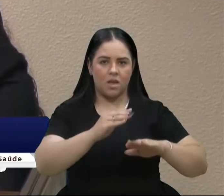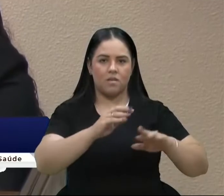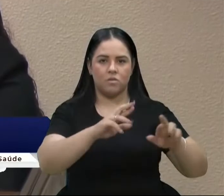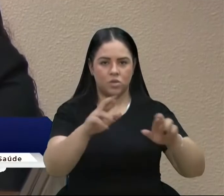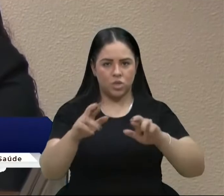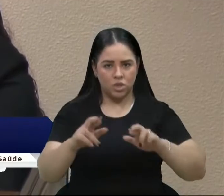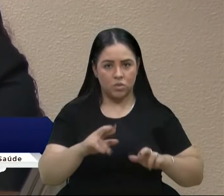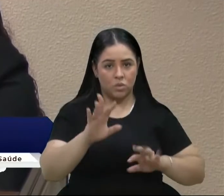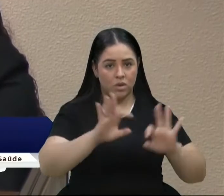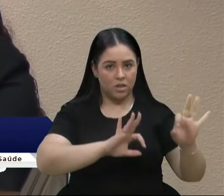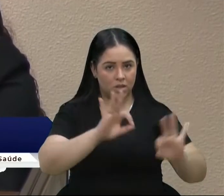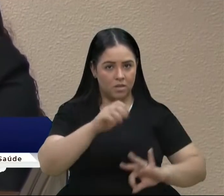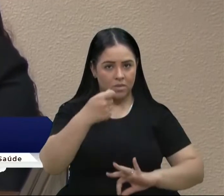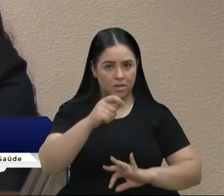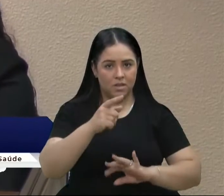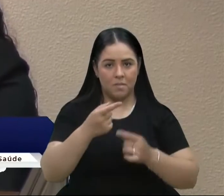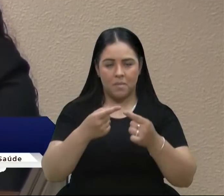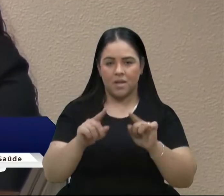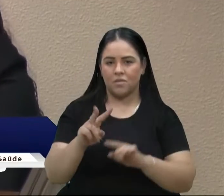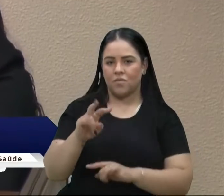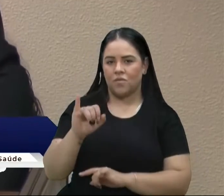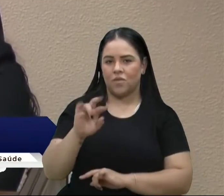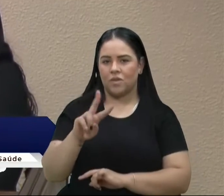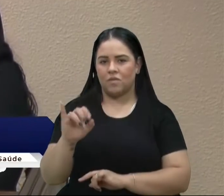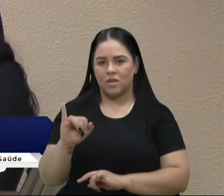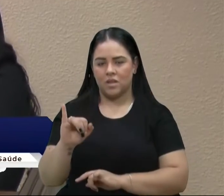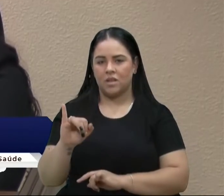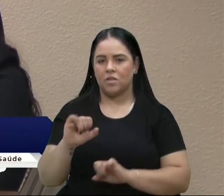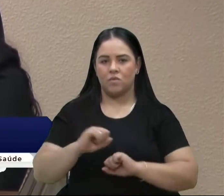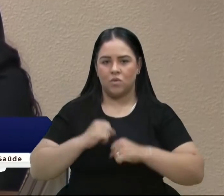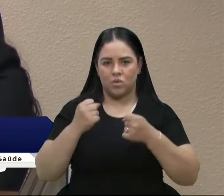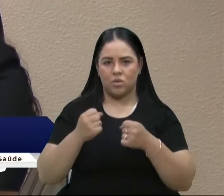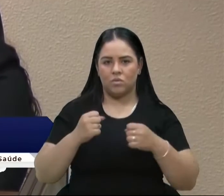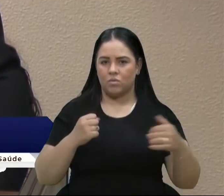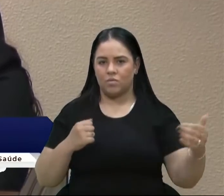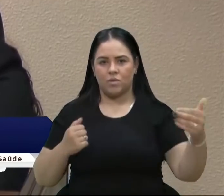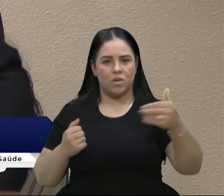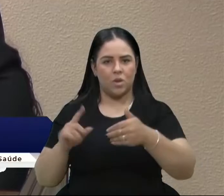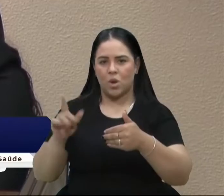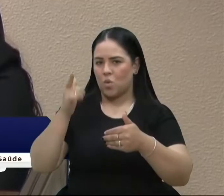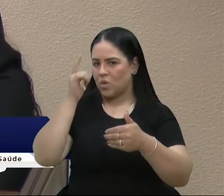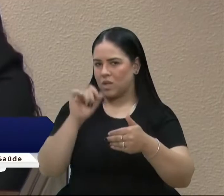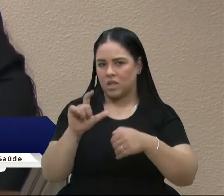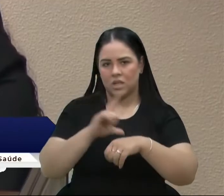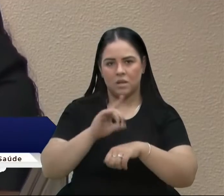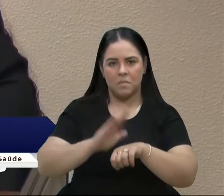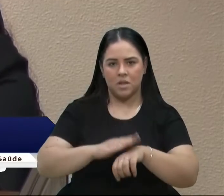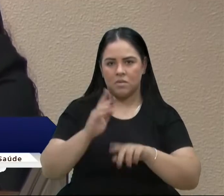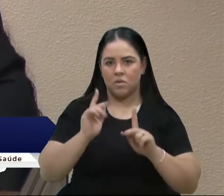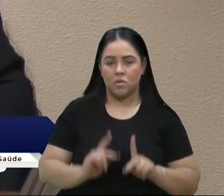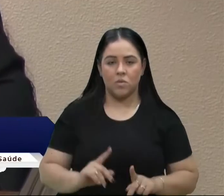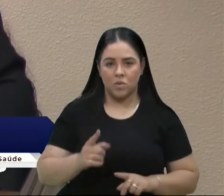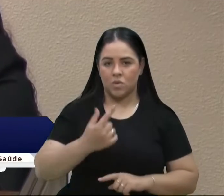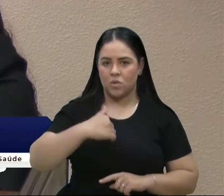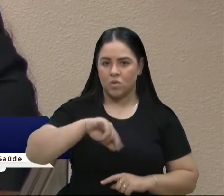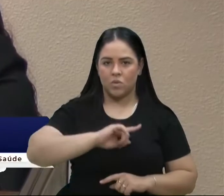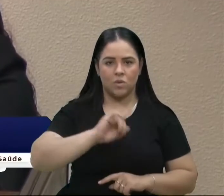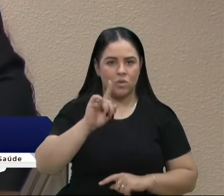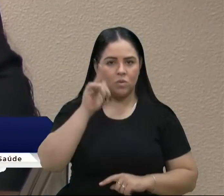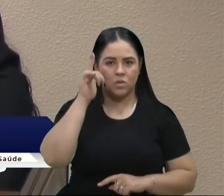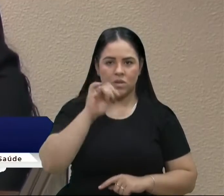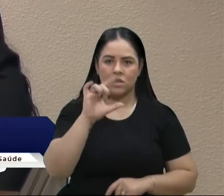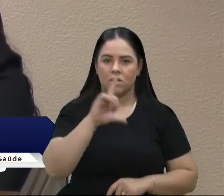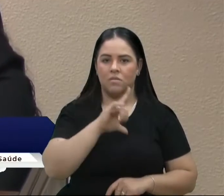que o Virvi está fazendo de fazer a habilitação, a gente não consegue trazer todos esses pacientes. A gente não consegue